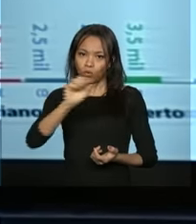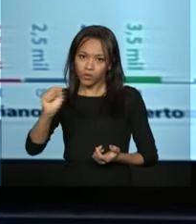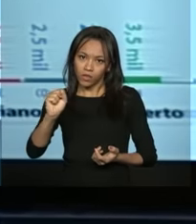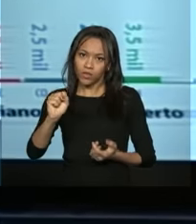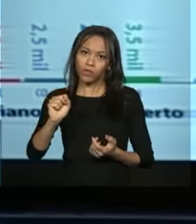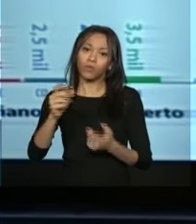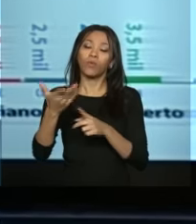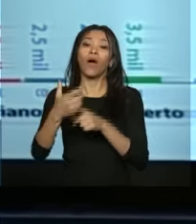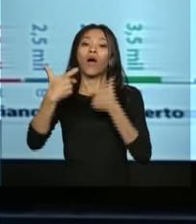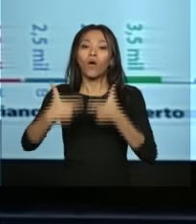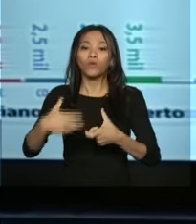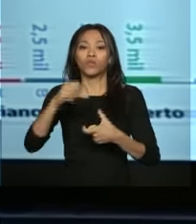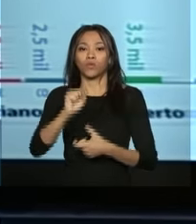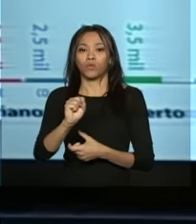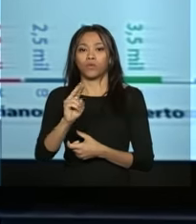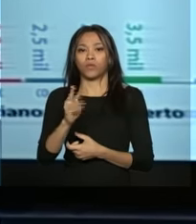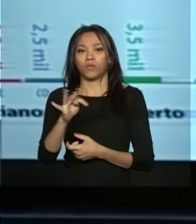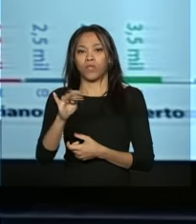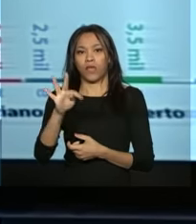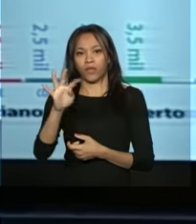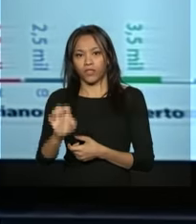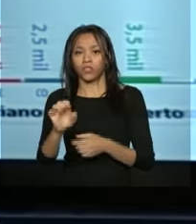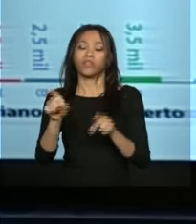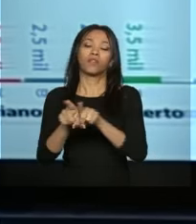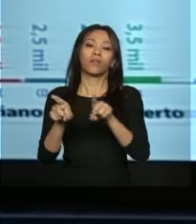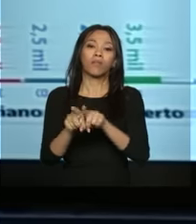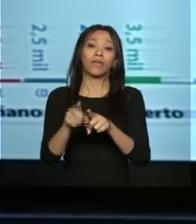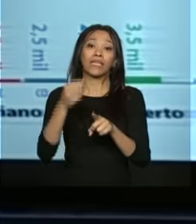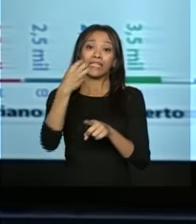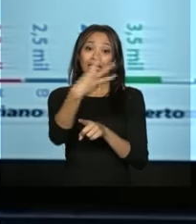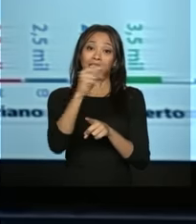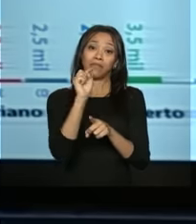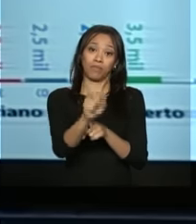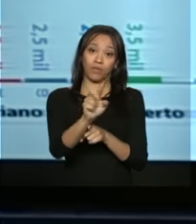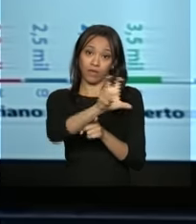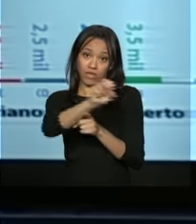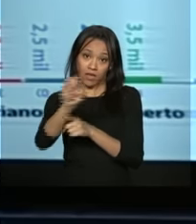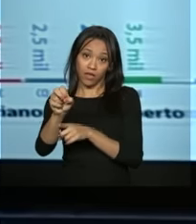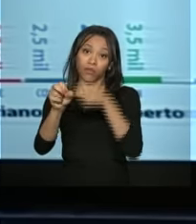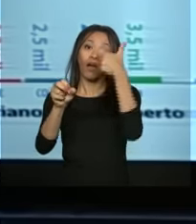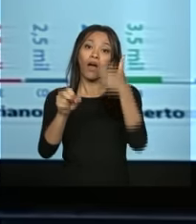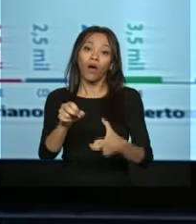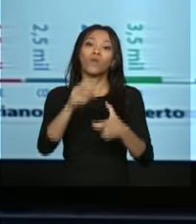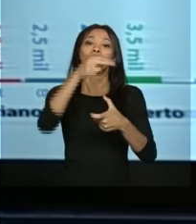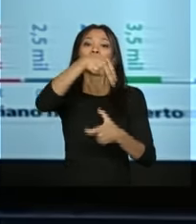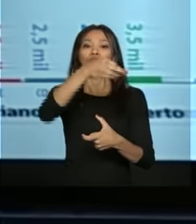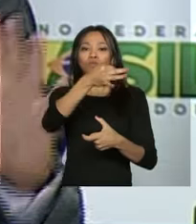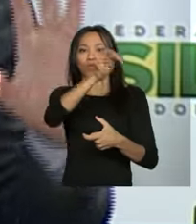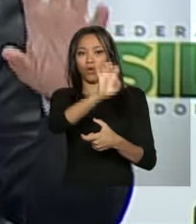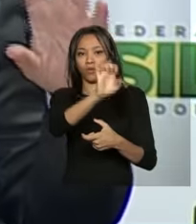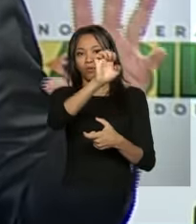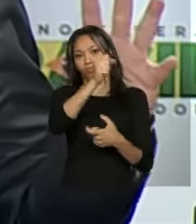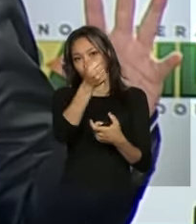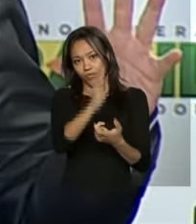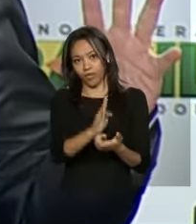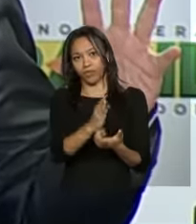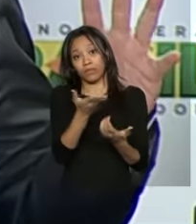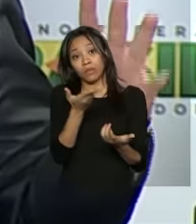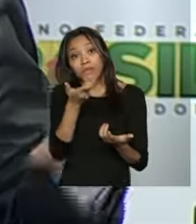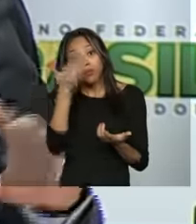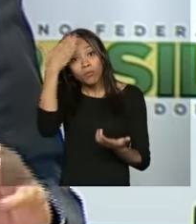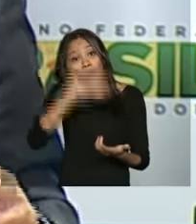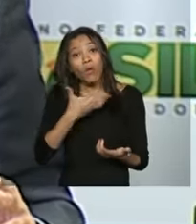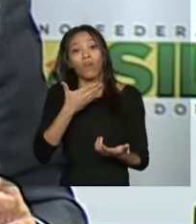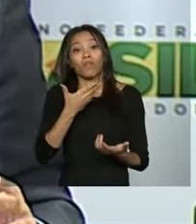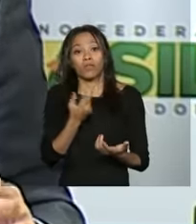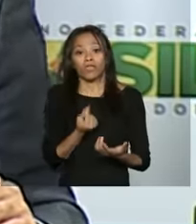no sudeste R 2.500 no centro oeste no Nordeste e 3.500 no norte do país então isso mostra né